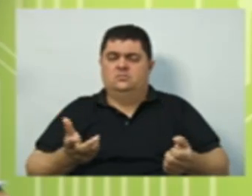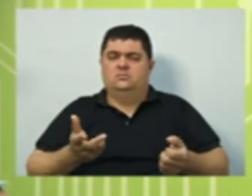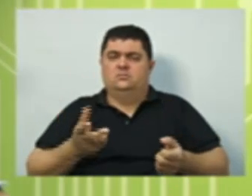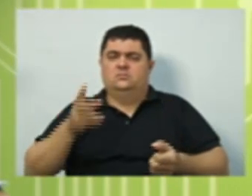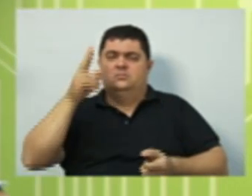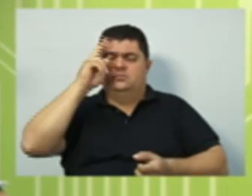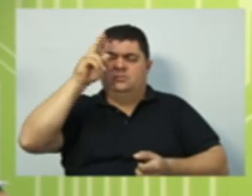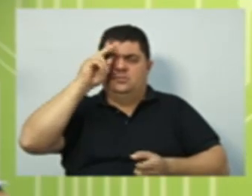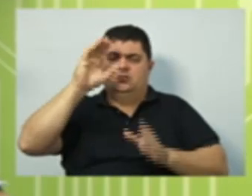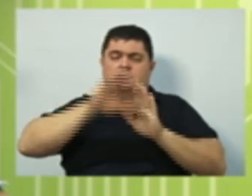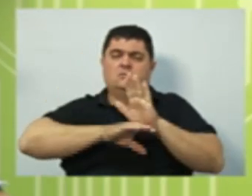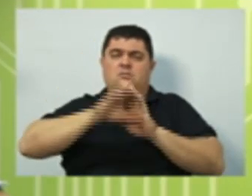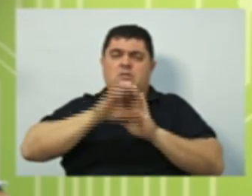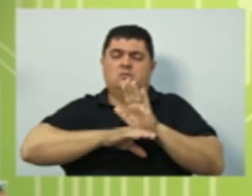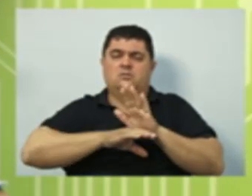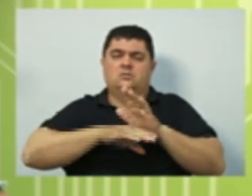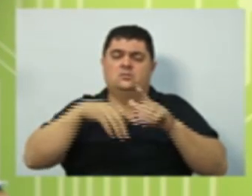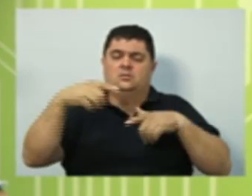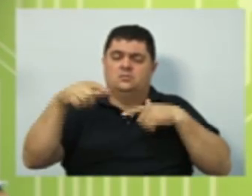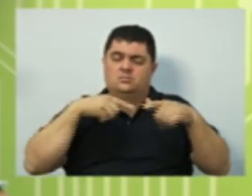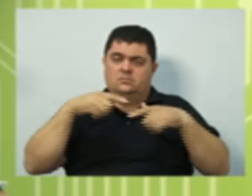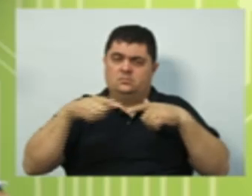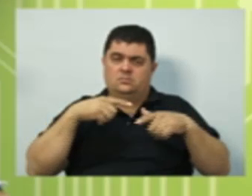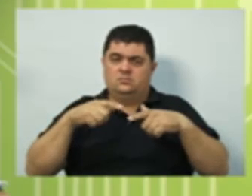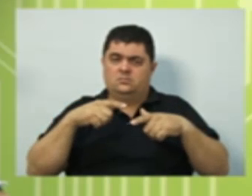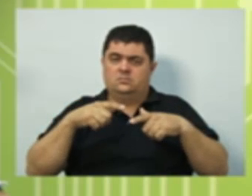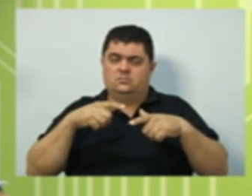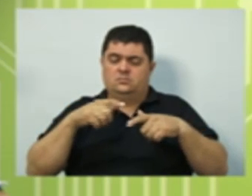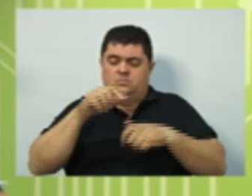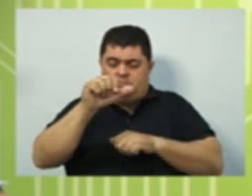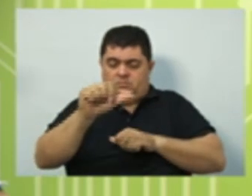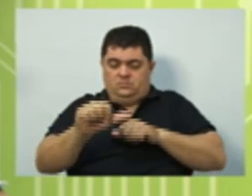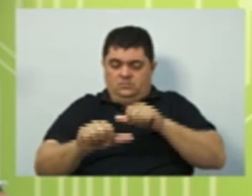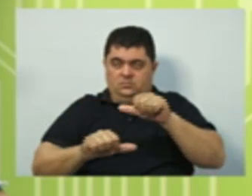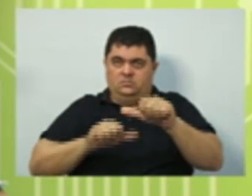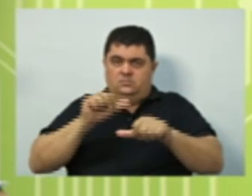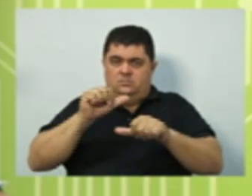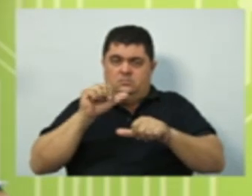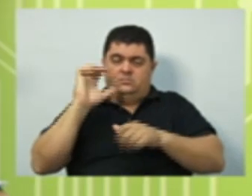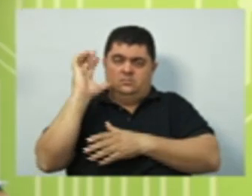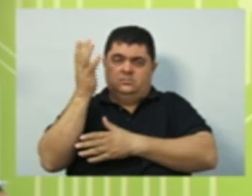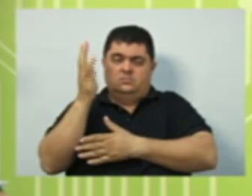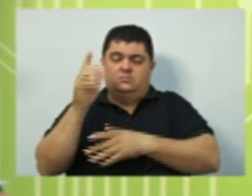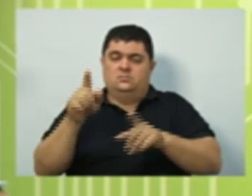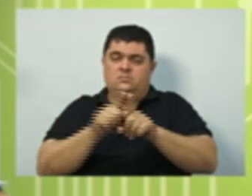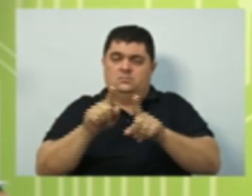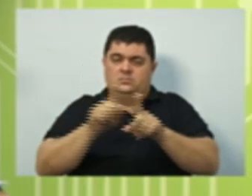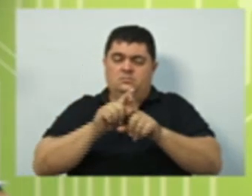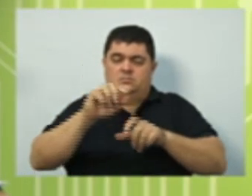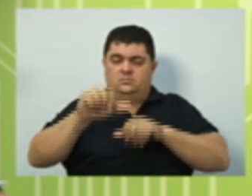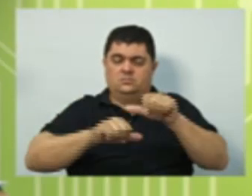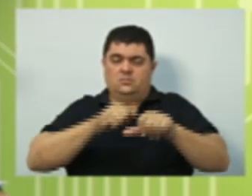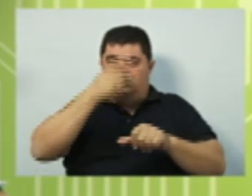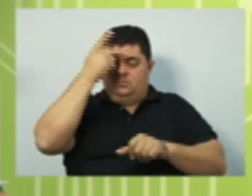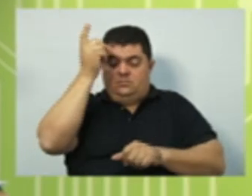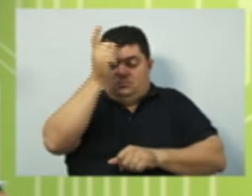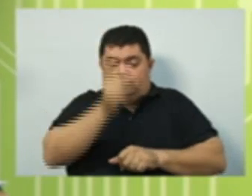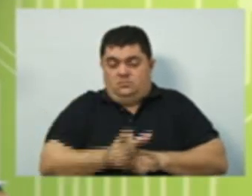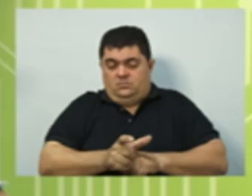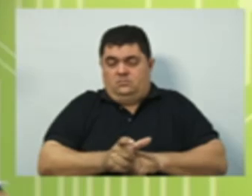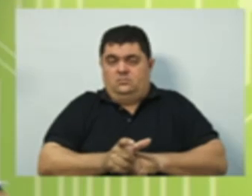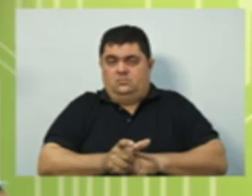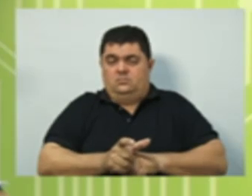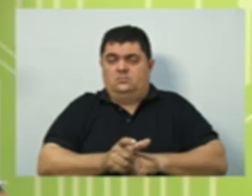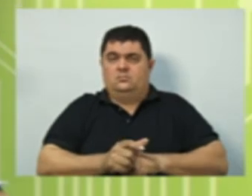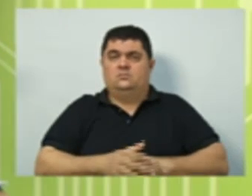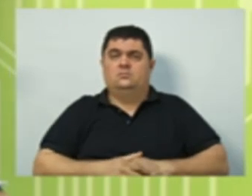relembrar o conceito. O trabalho, ele transforma a natureza e transforma o próprio ser humano. Esse é um